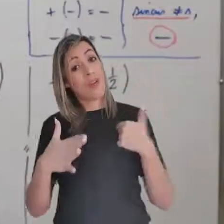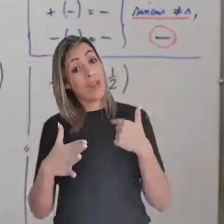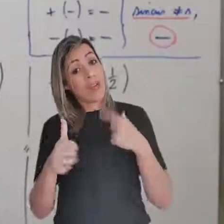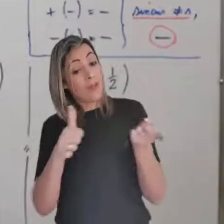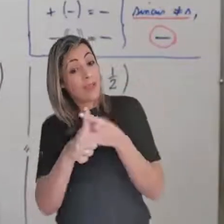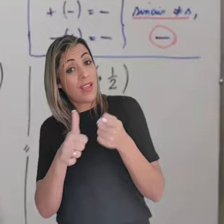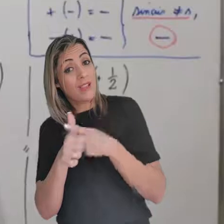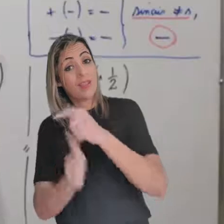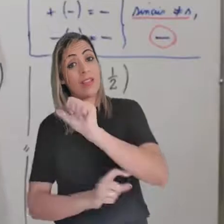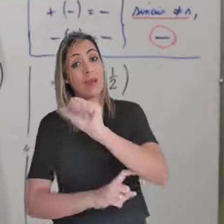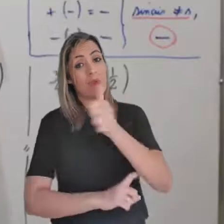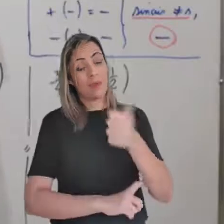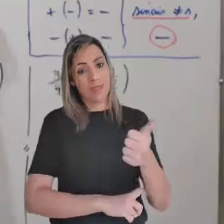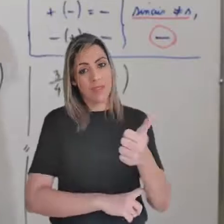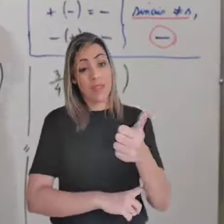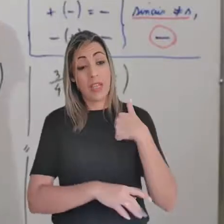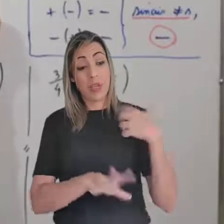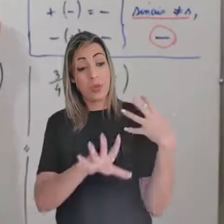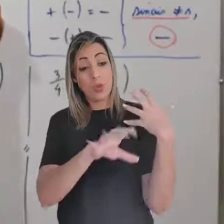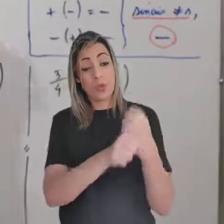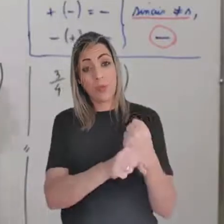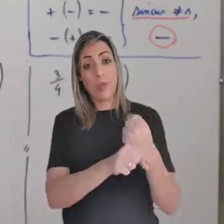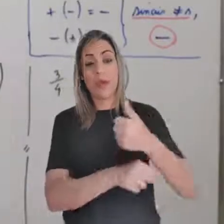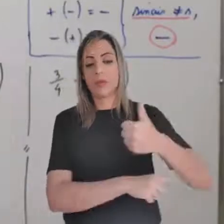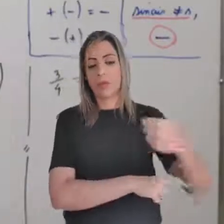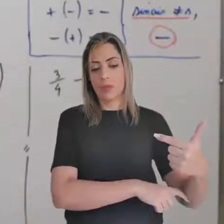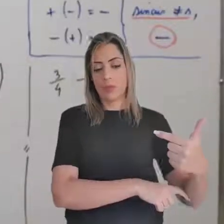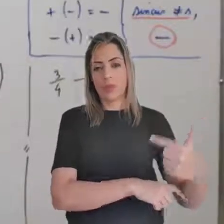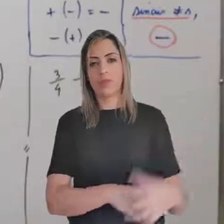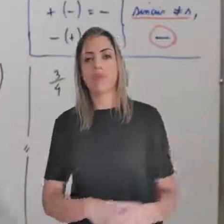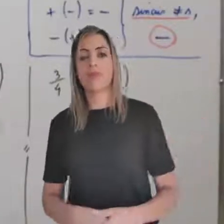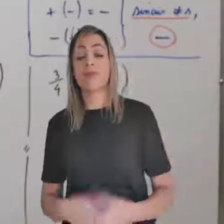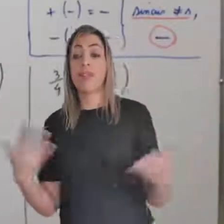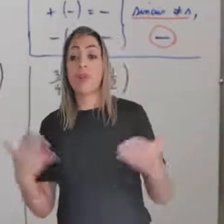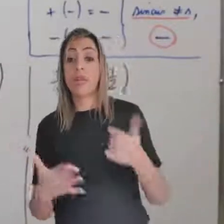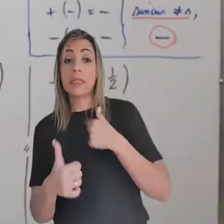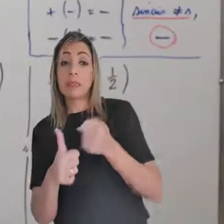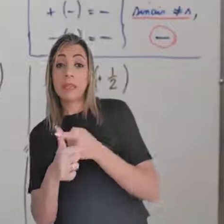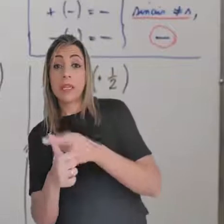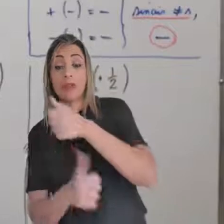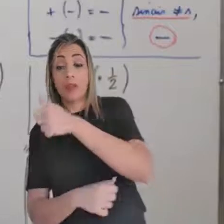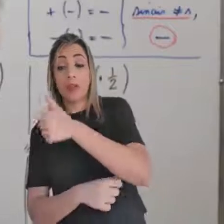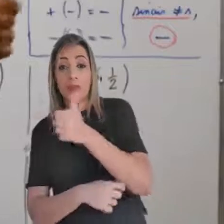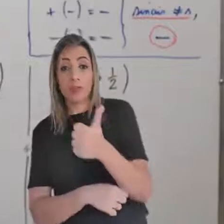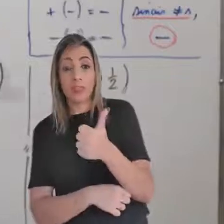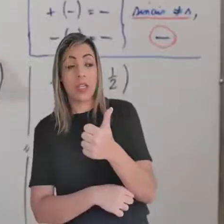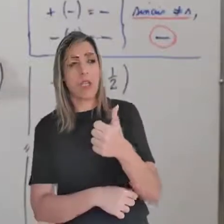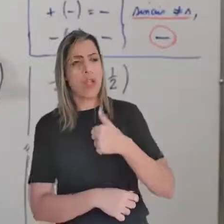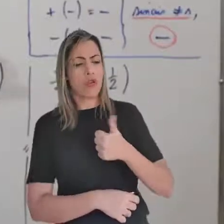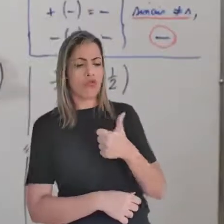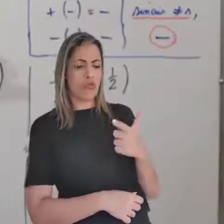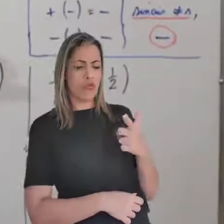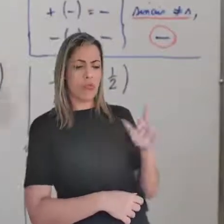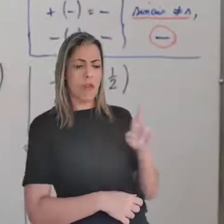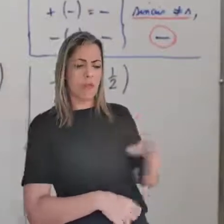eu estou devendo 11, que eu vou somar com 12. Agora, eu estava devendo 11, levei